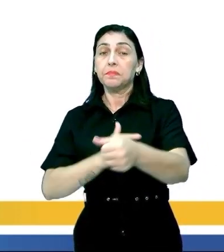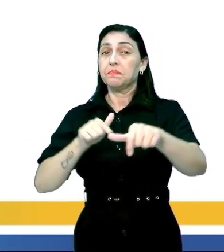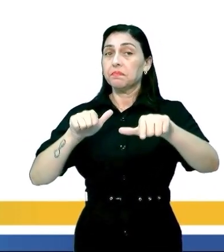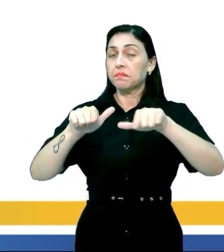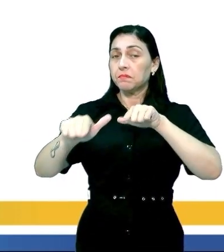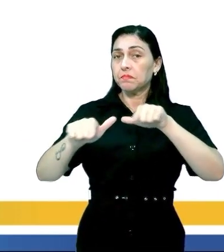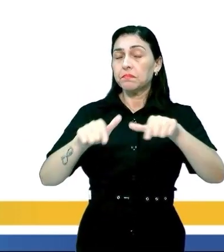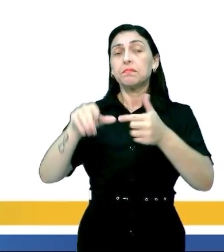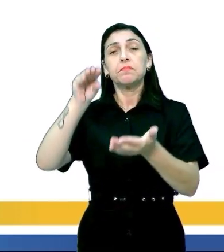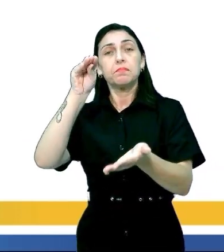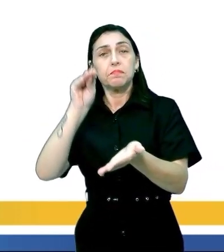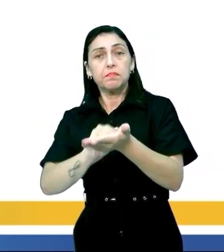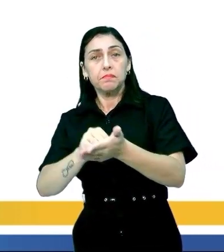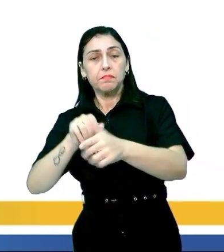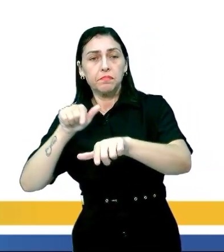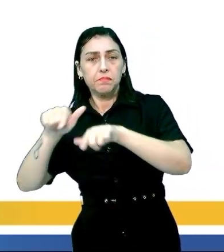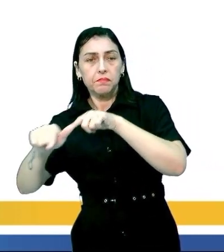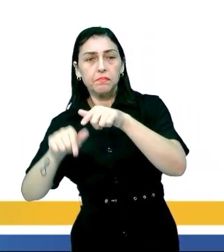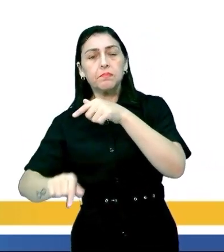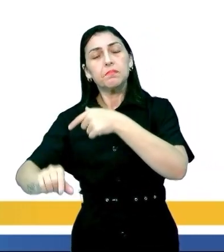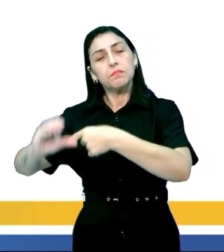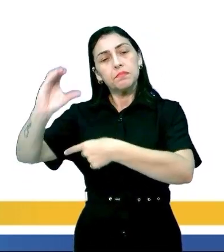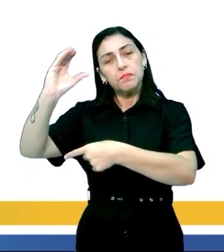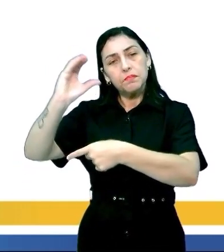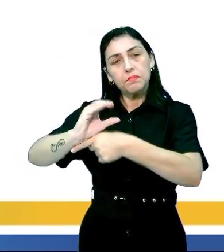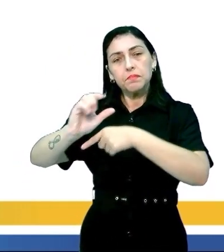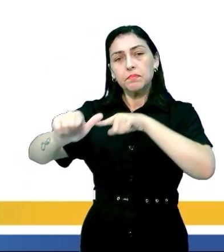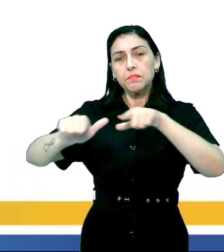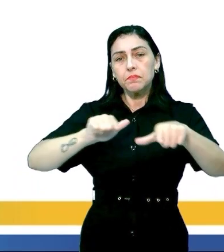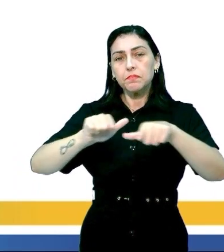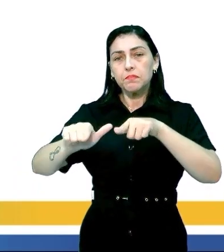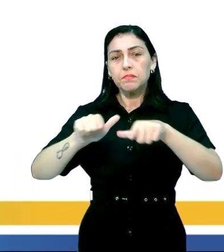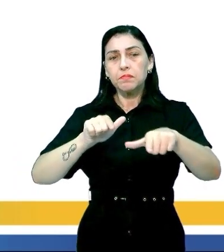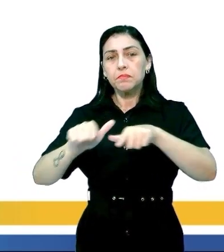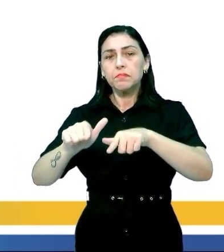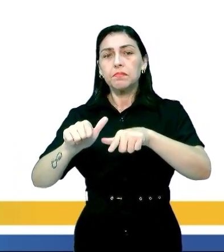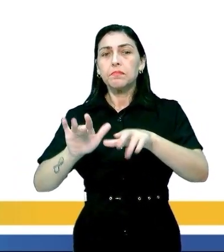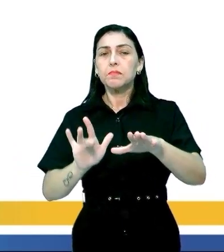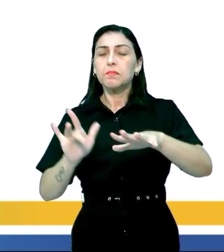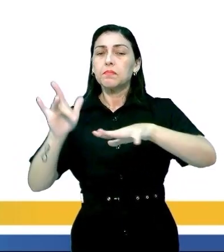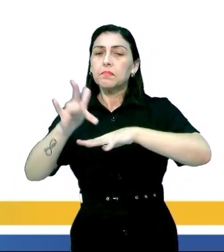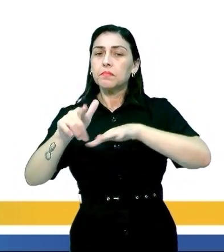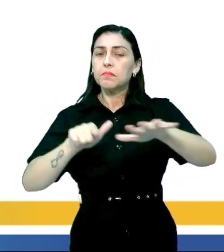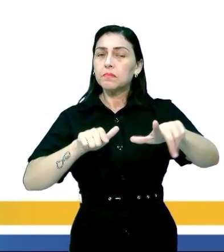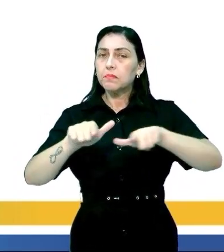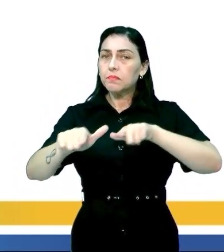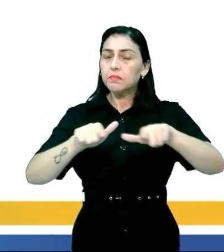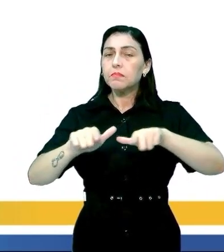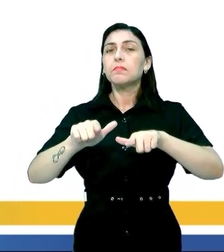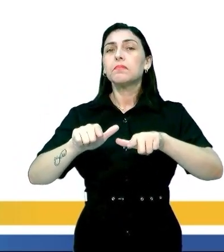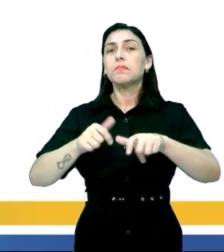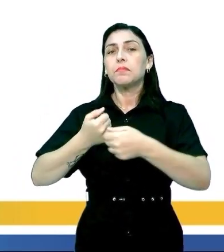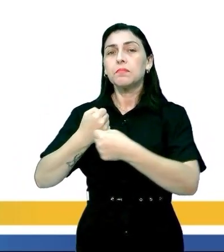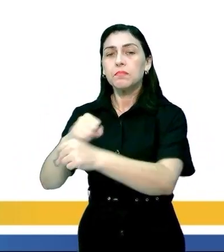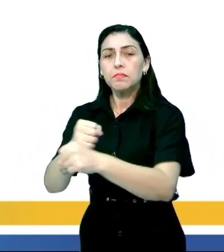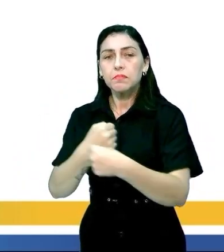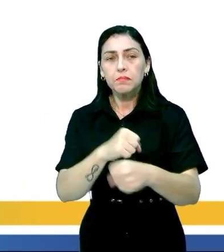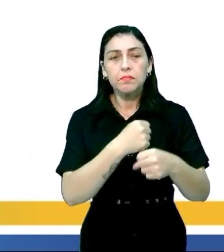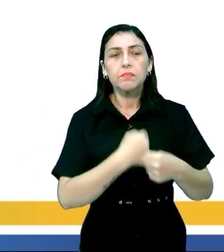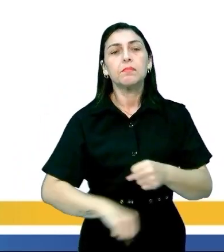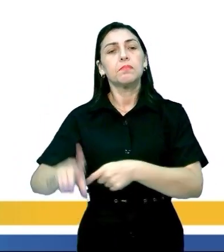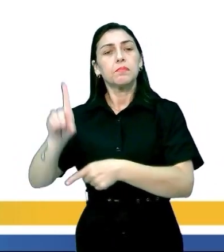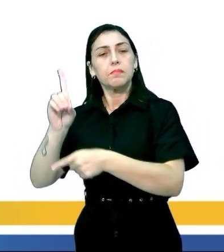antiguidade, B, emprego e desemprego, C, trabalho em rede e trabalho